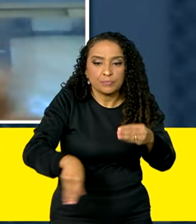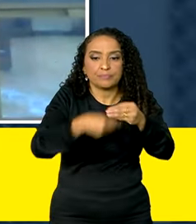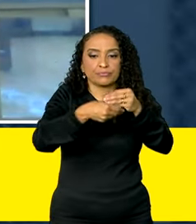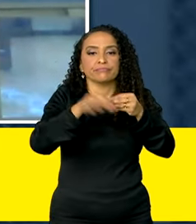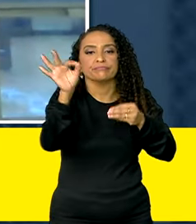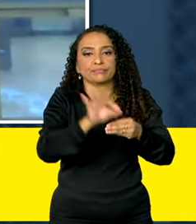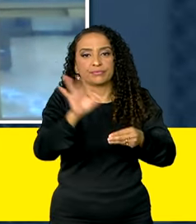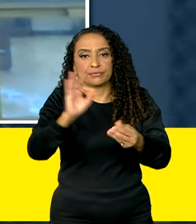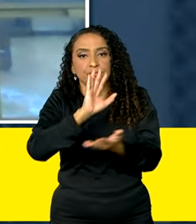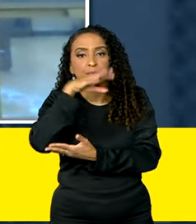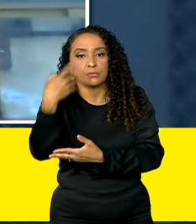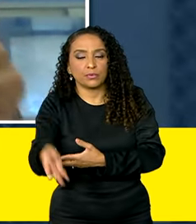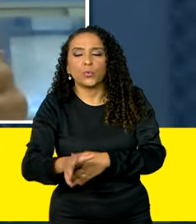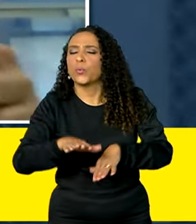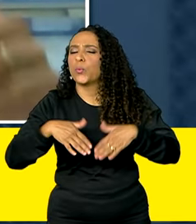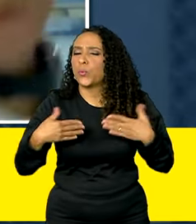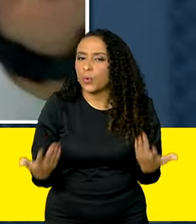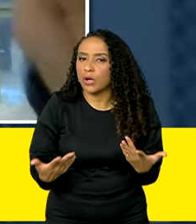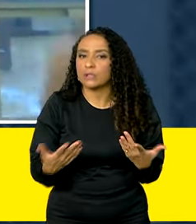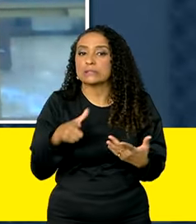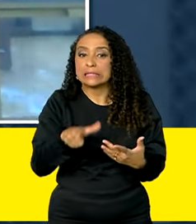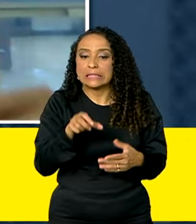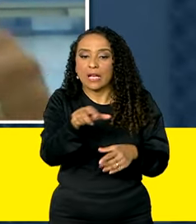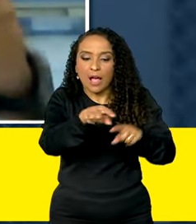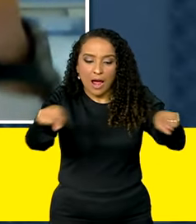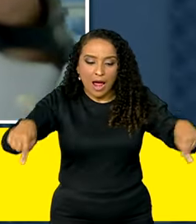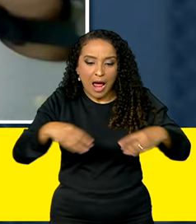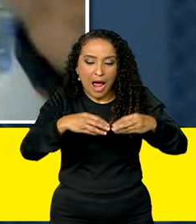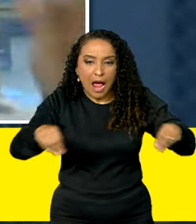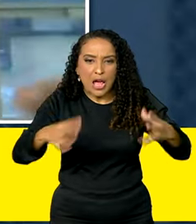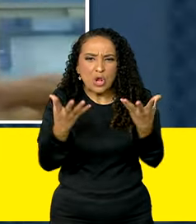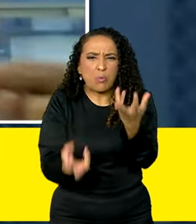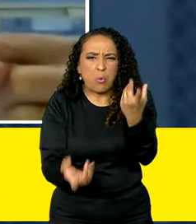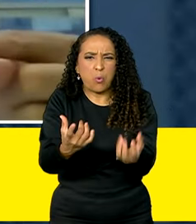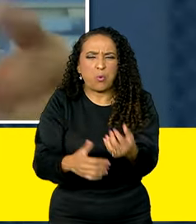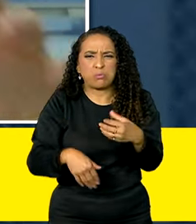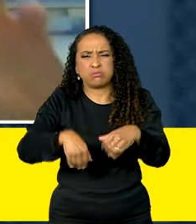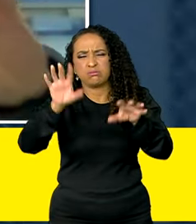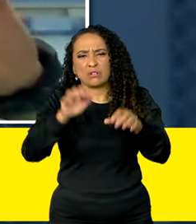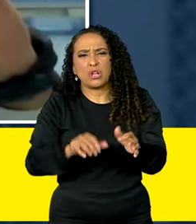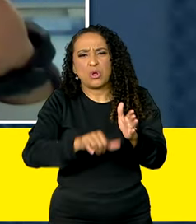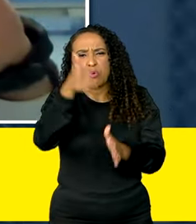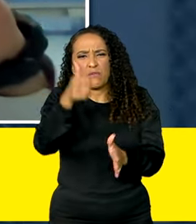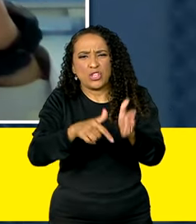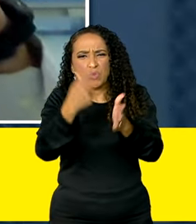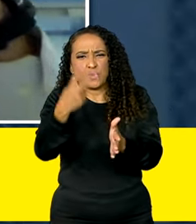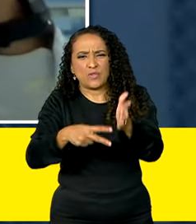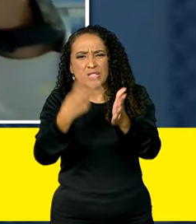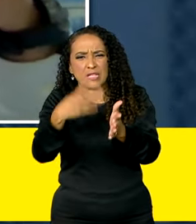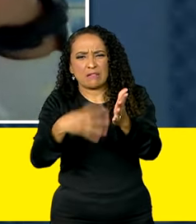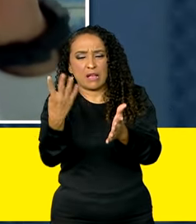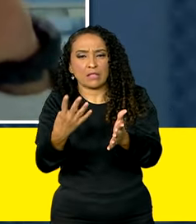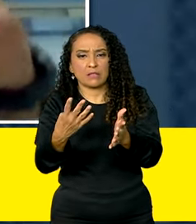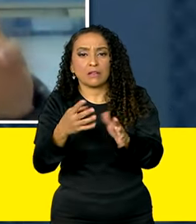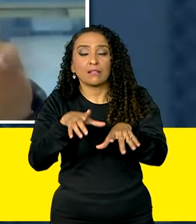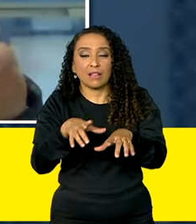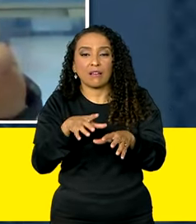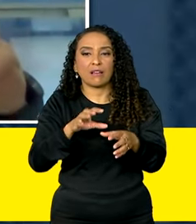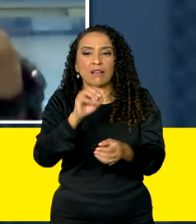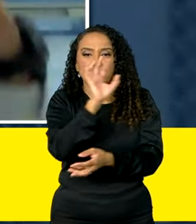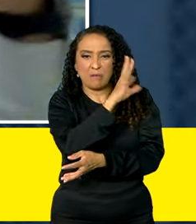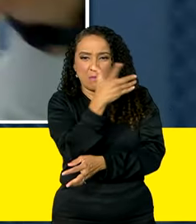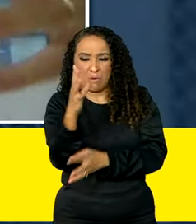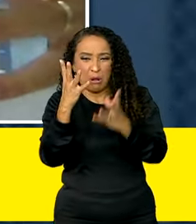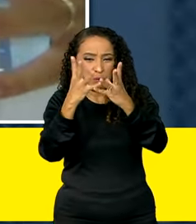de desmatamento quando? Quando a área queima mais de uma, duas, três vezes e a degradação na floresta